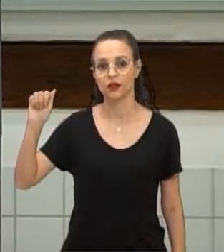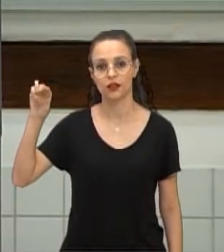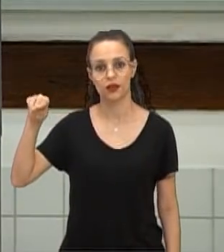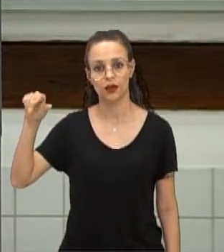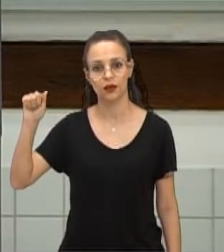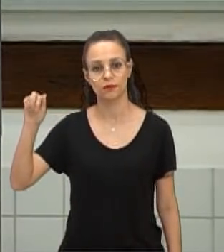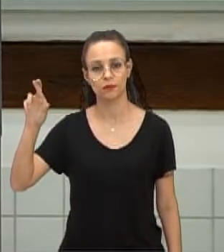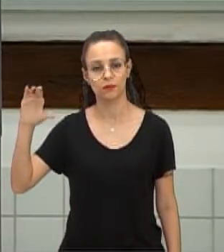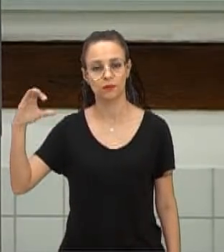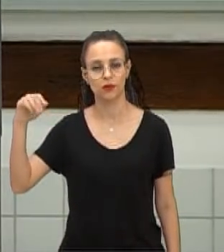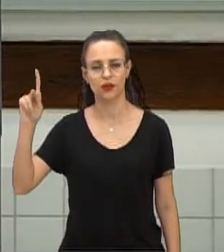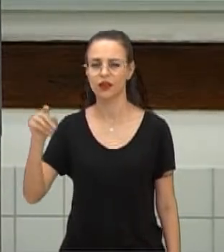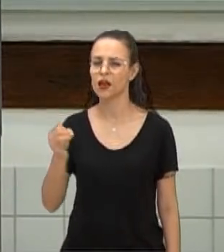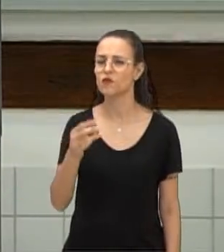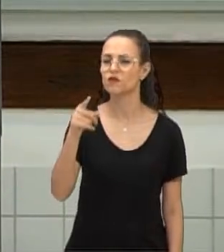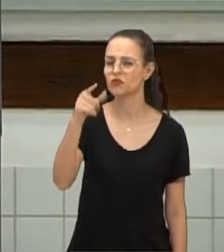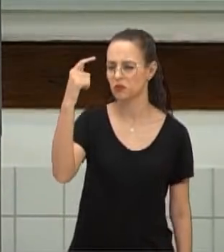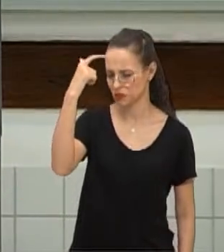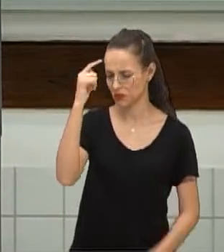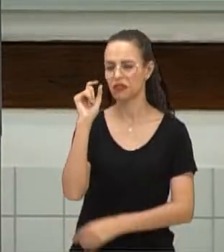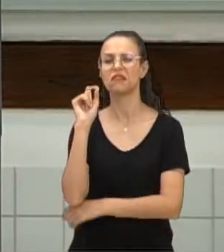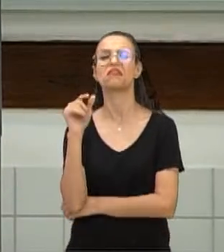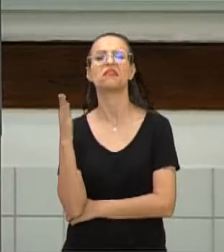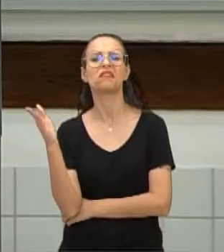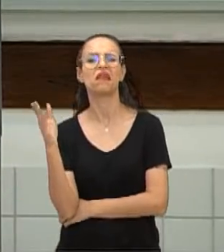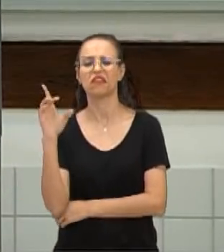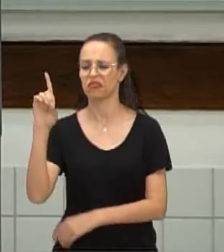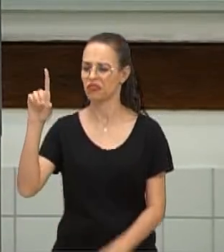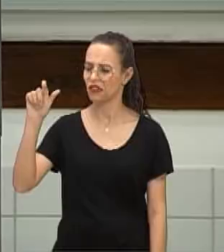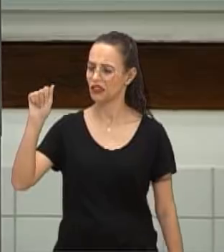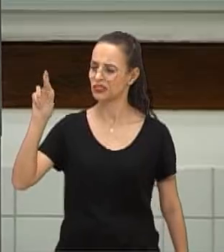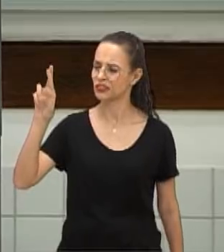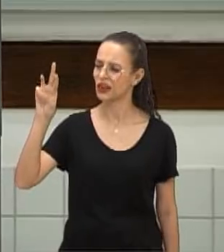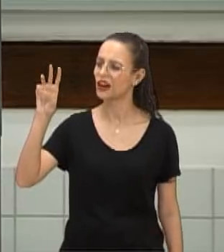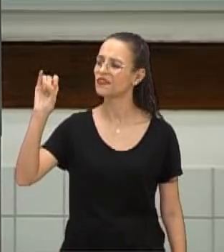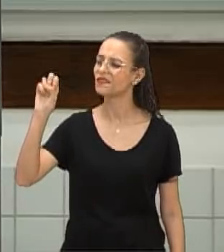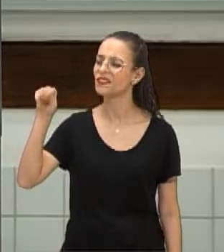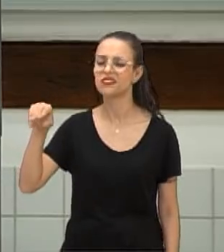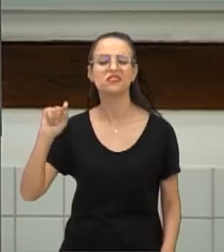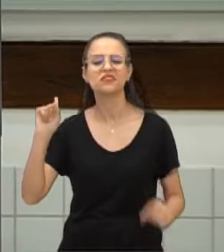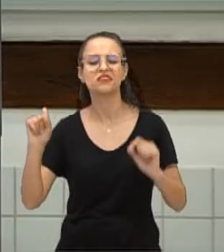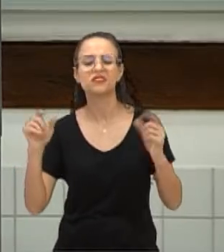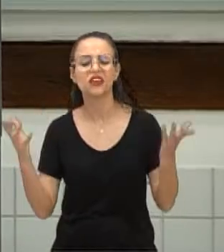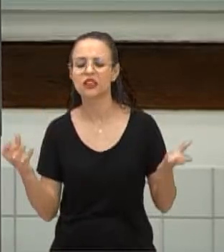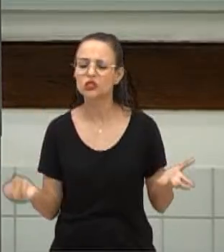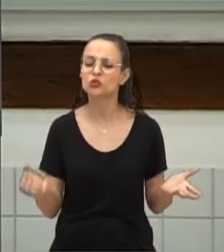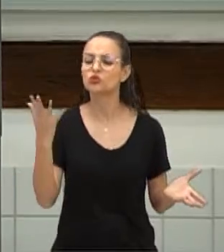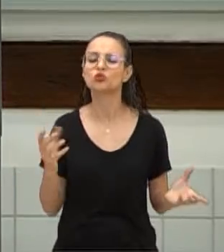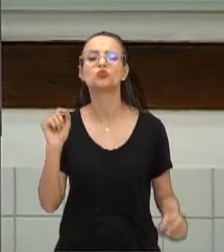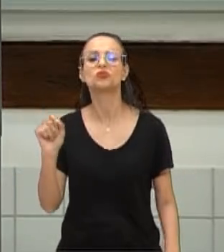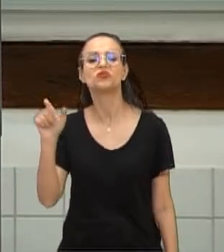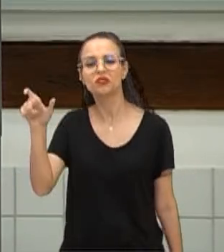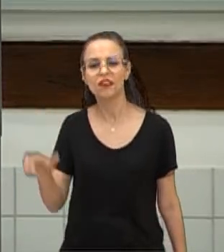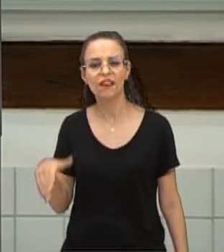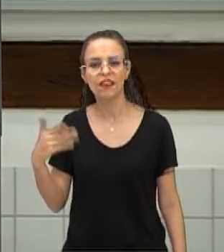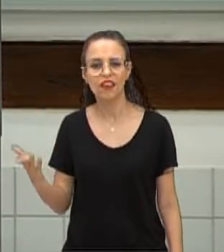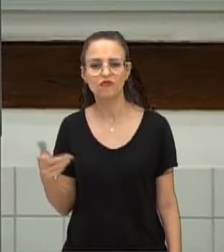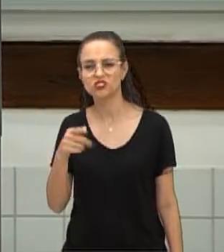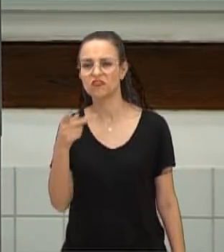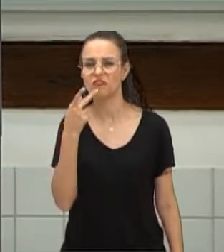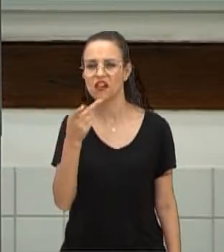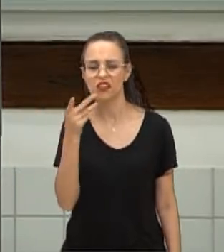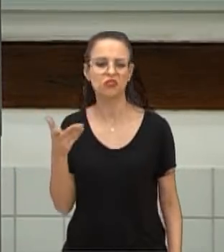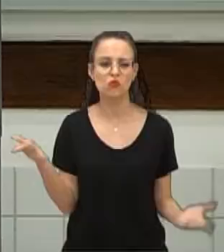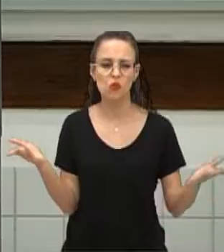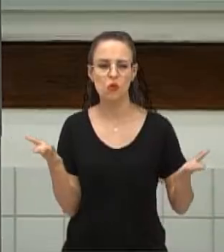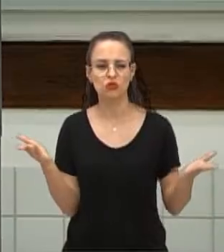podem estar se perguntando, mas professor, quem que é esse Charles Darwin que apareceu no meio da história do Lamarck? Da onde que surgiu esse Charles Darwin? Você está falando?